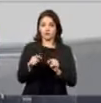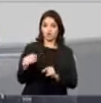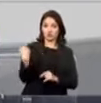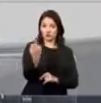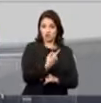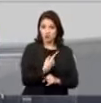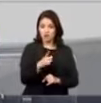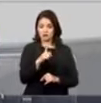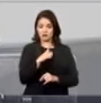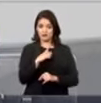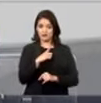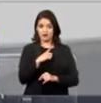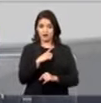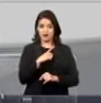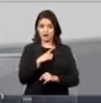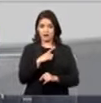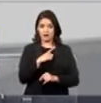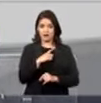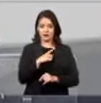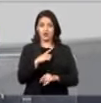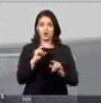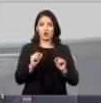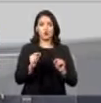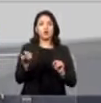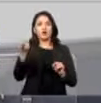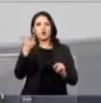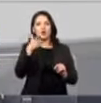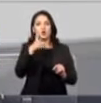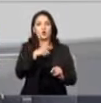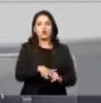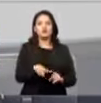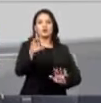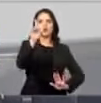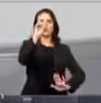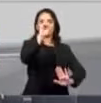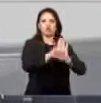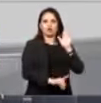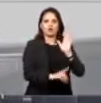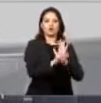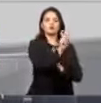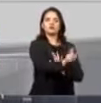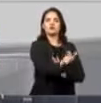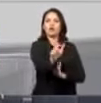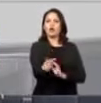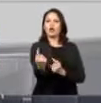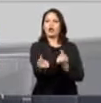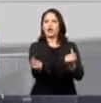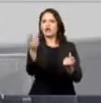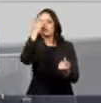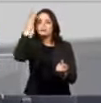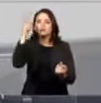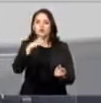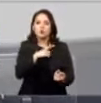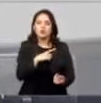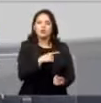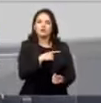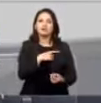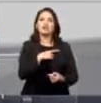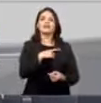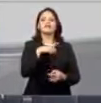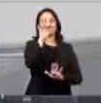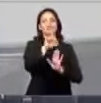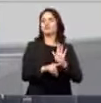tenhamos, não apenas amenizados, mas reconquistado o direito que cada uma de nós, cada um de nós temos de ser